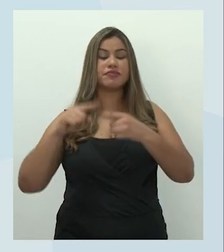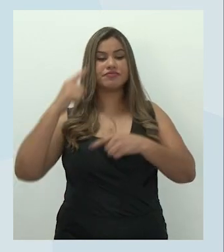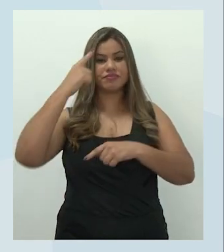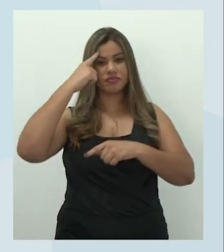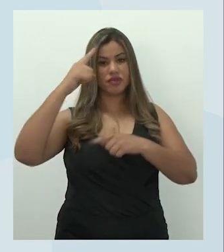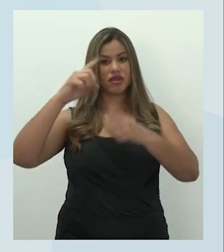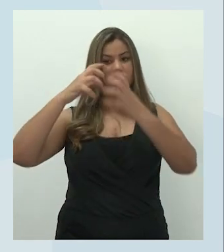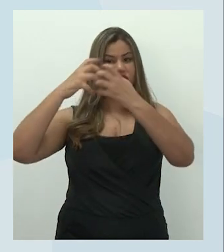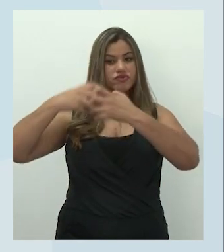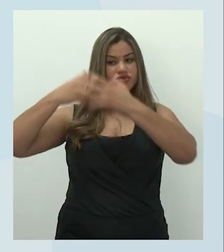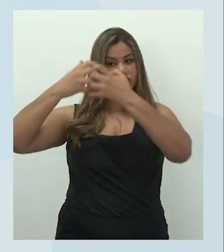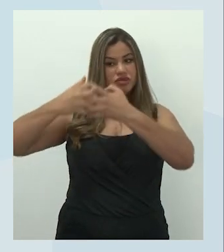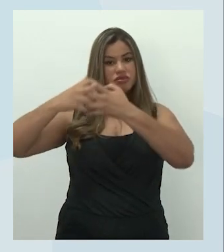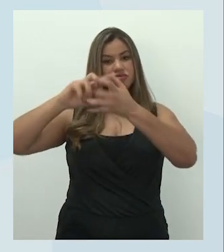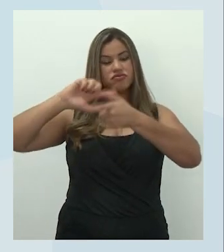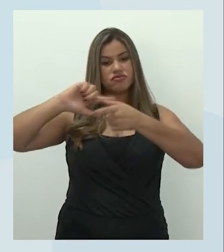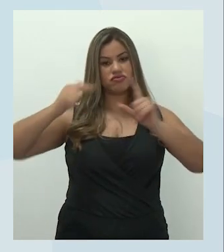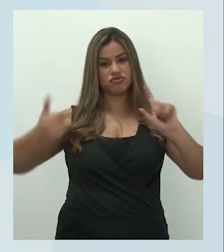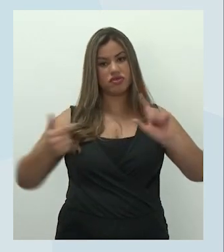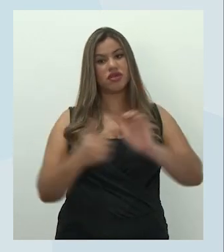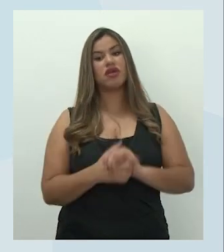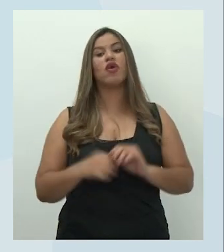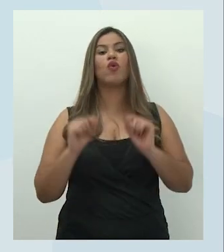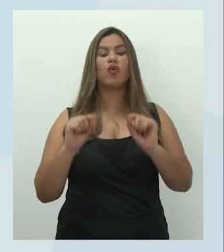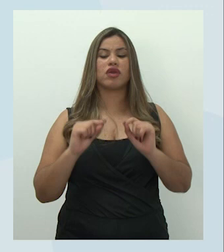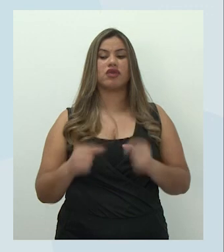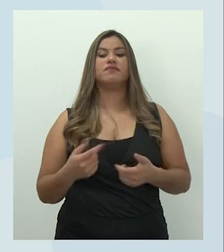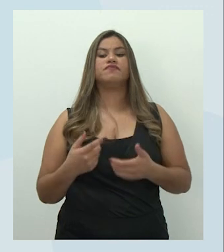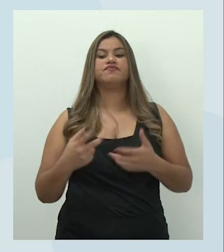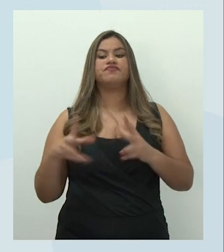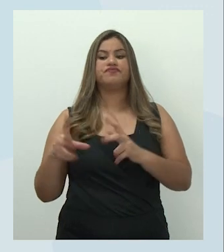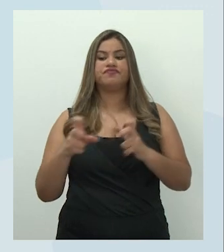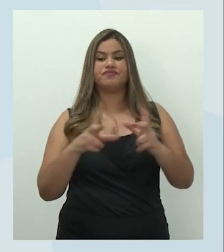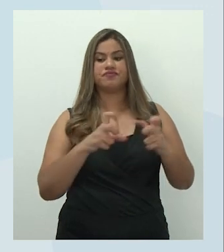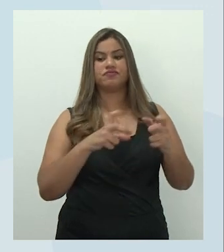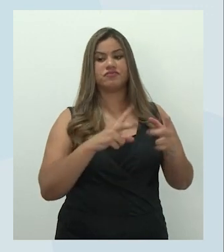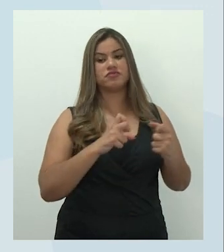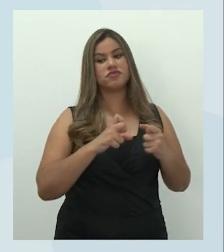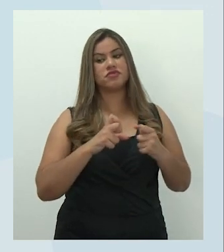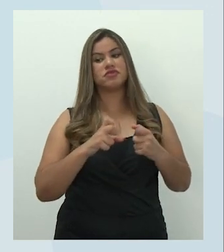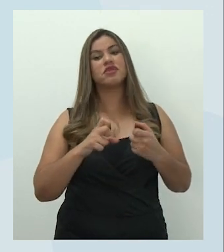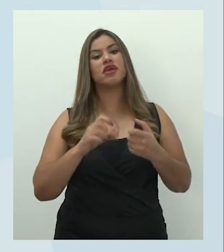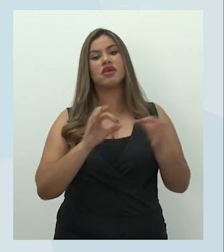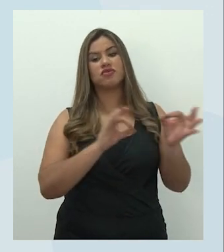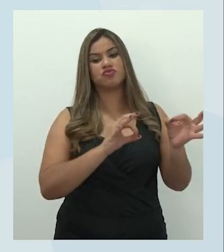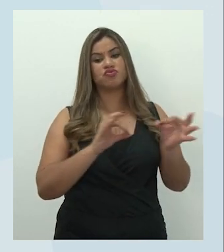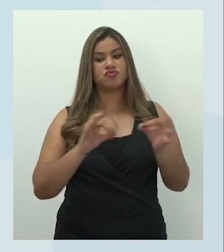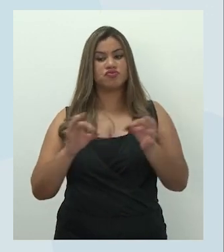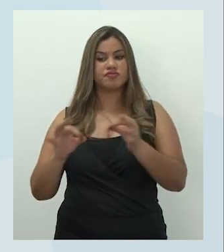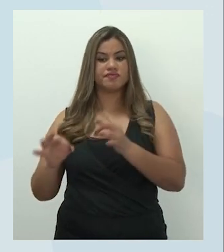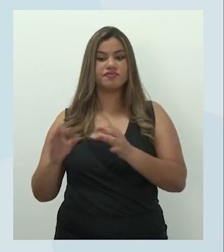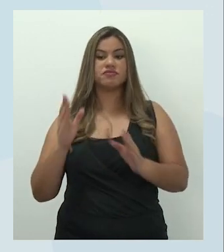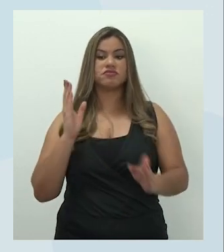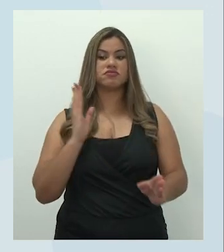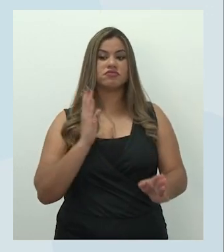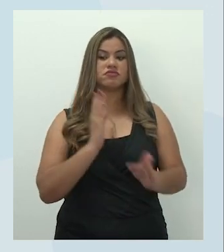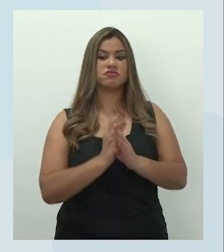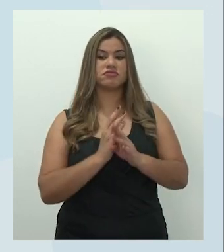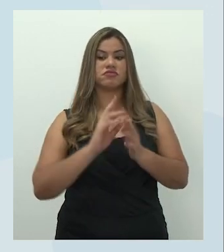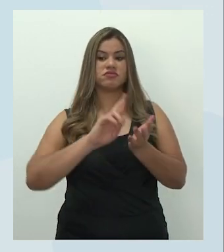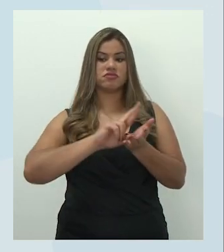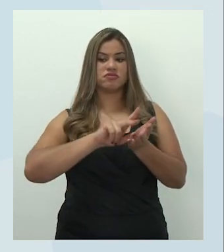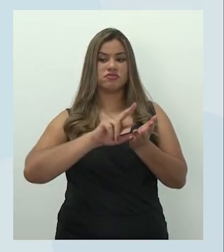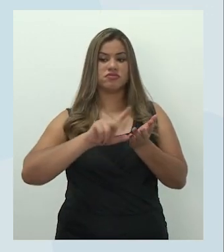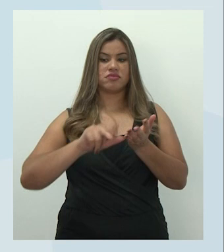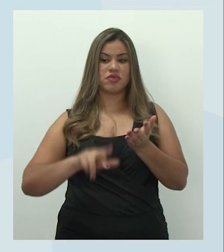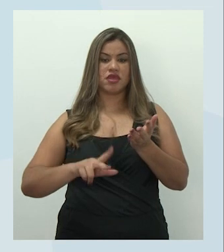a percepção de irregularidades, identificação de aspectos invariantes em contrastes com outros que